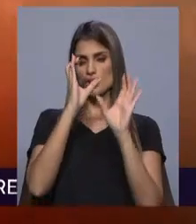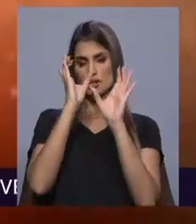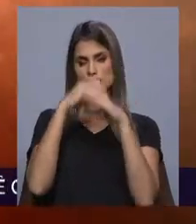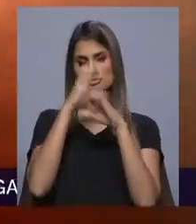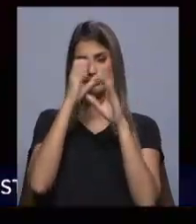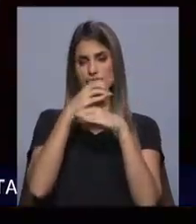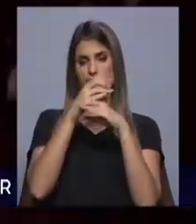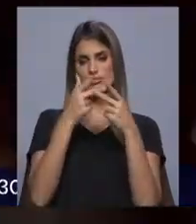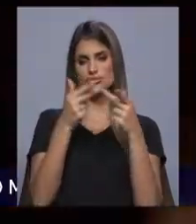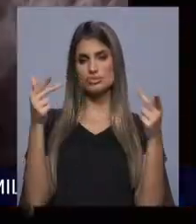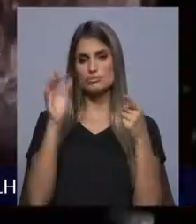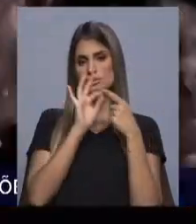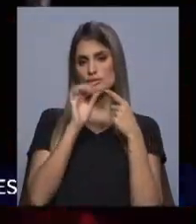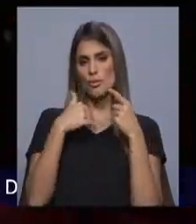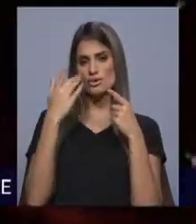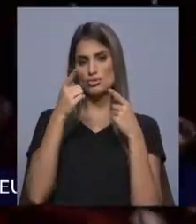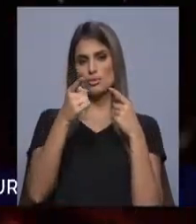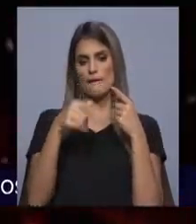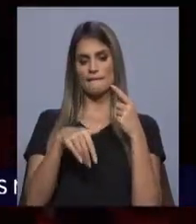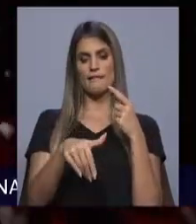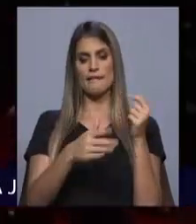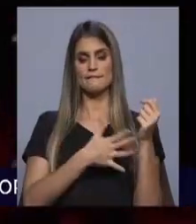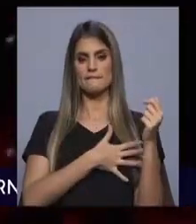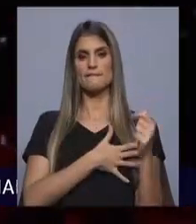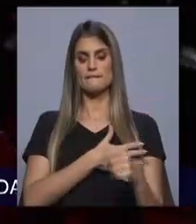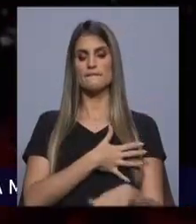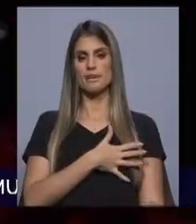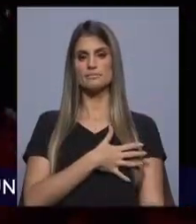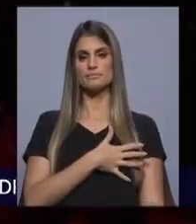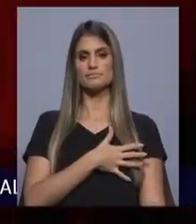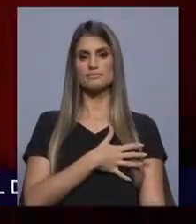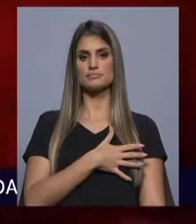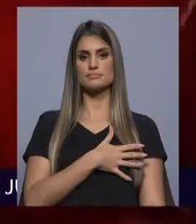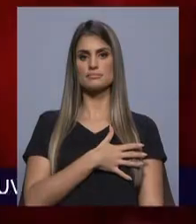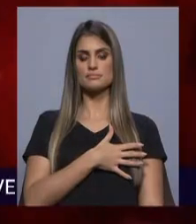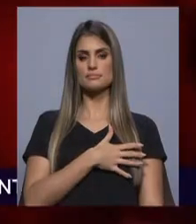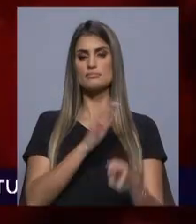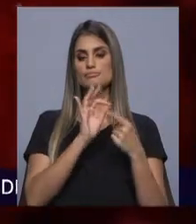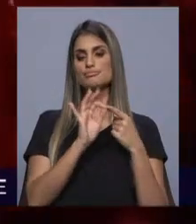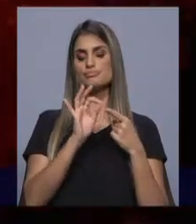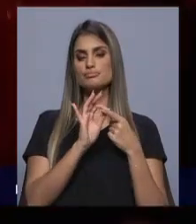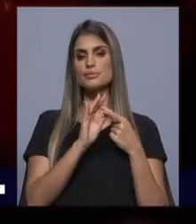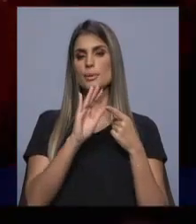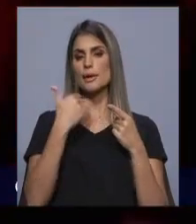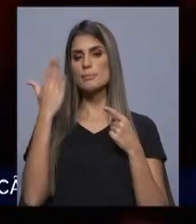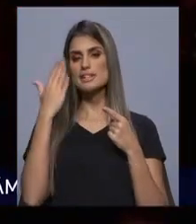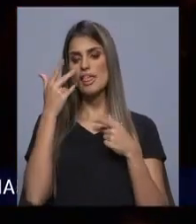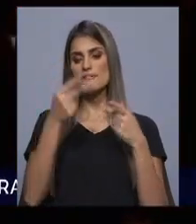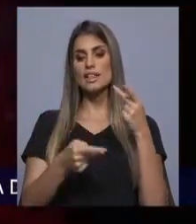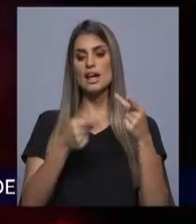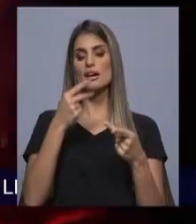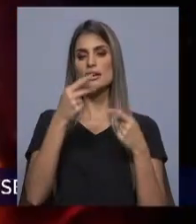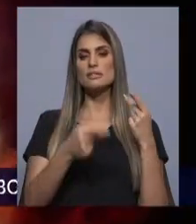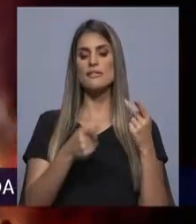uma particularidade que eu acho que tu vais adorar. São especialmente dotados para analisar